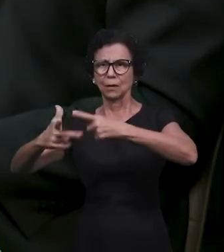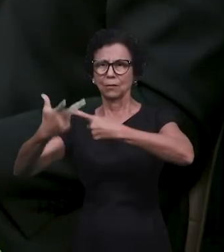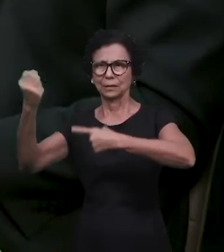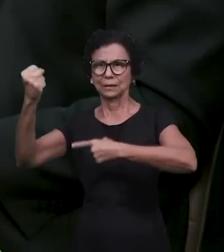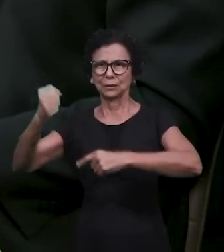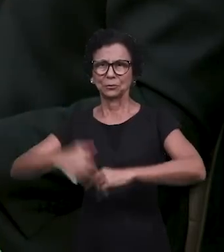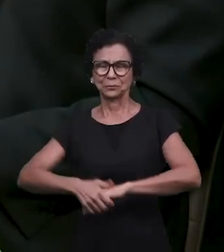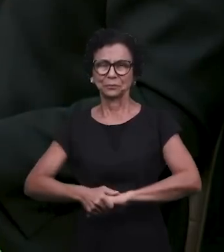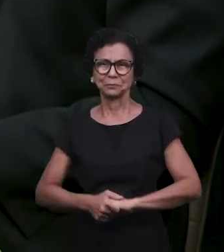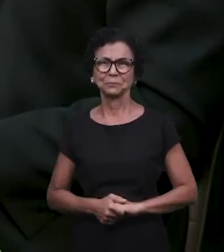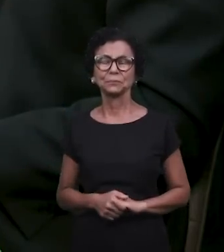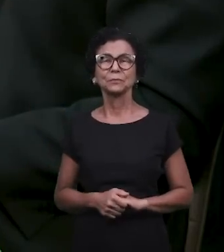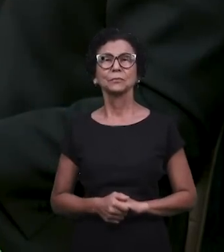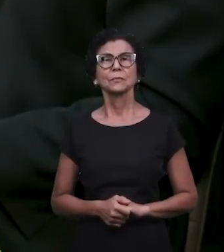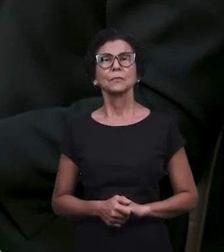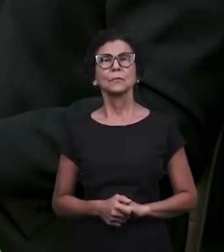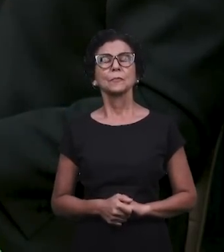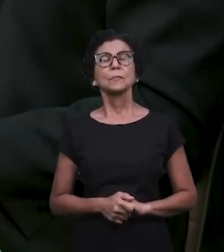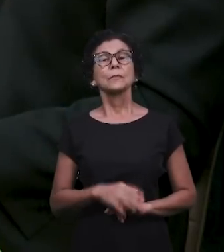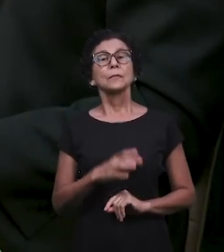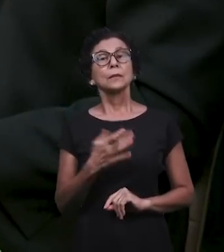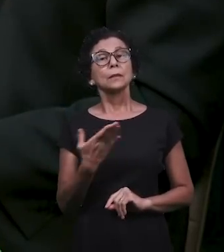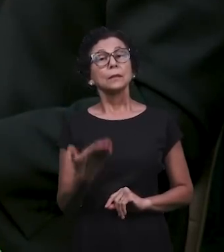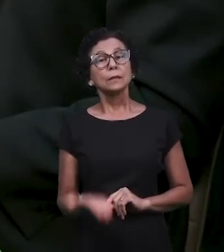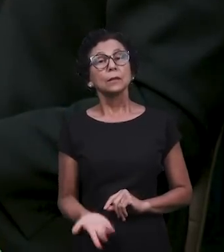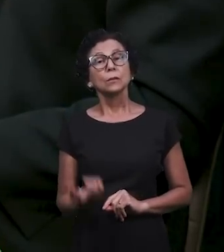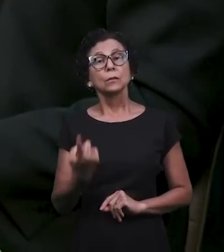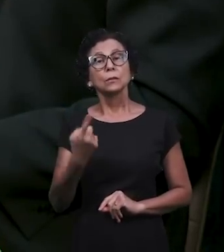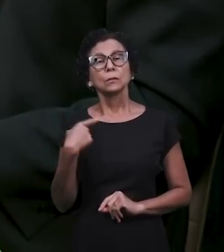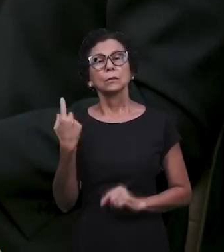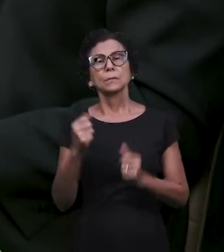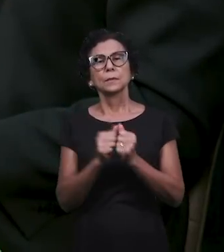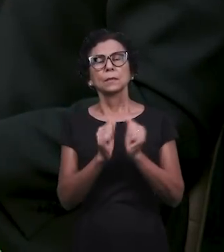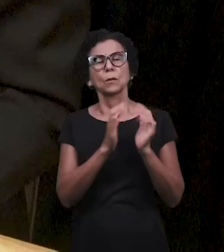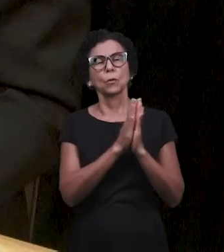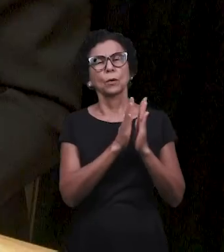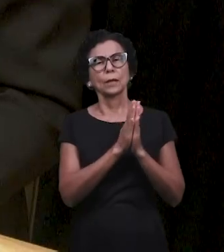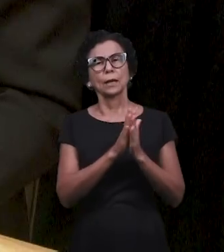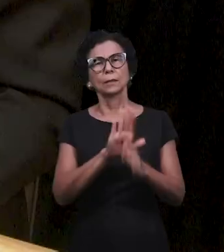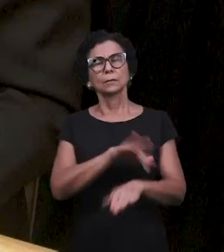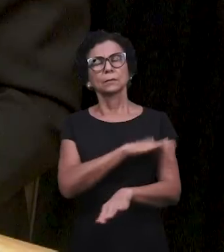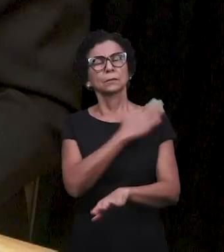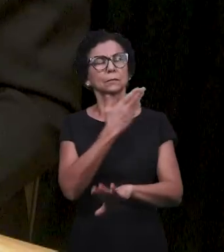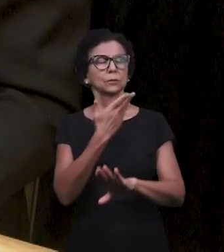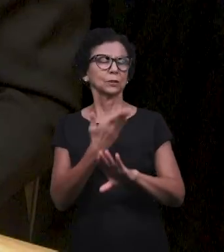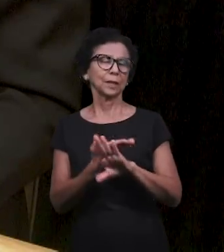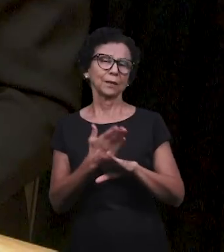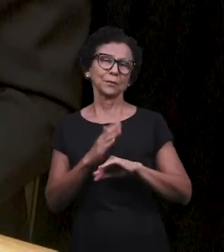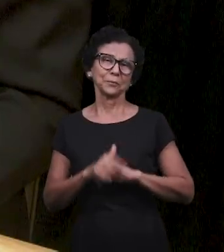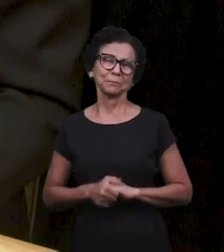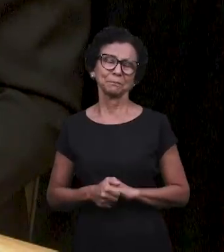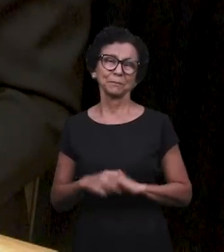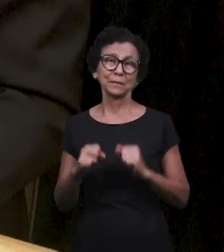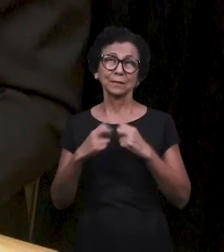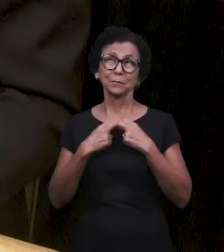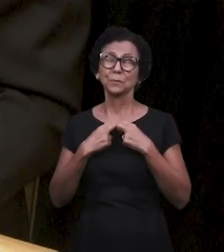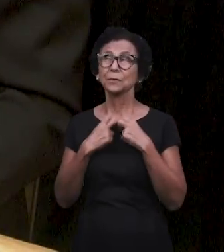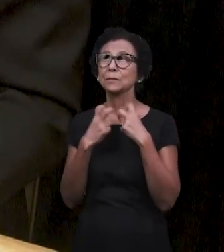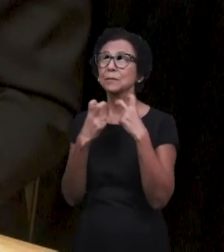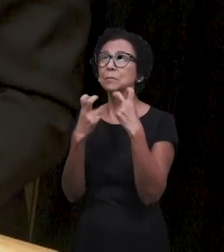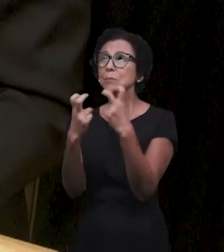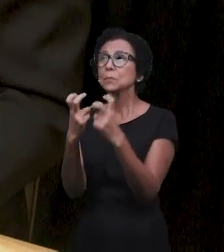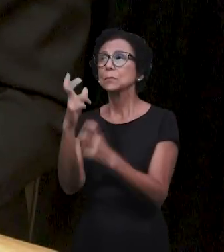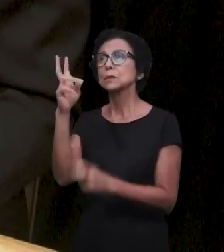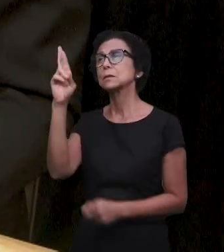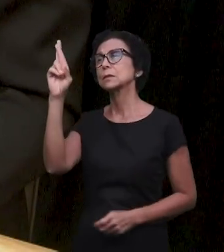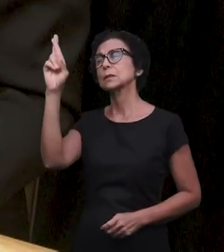O orar sem cessar é o sangue na verga da porta, é o clamor contínuo no seu coração, é o zelo